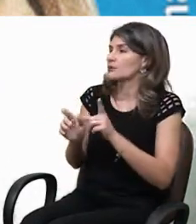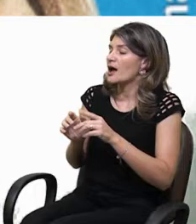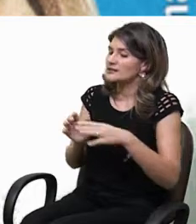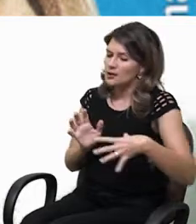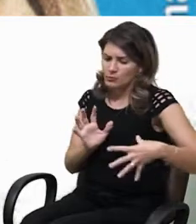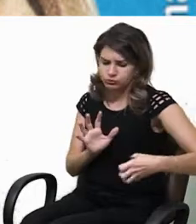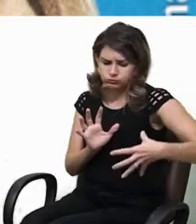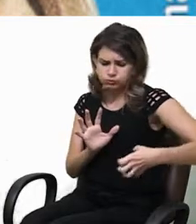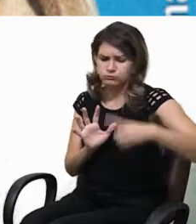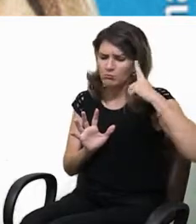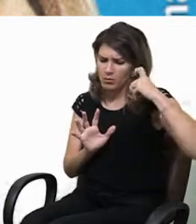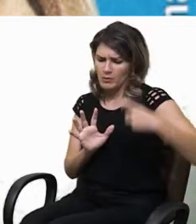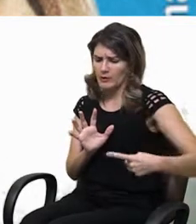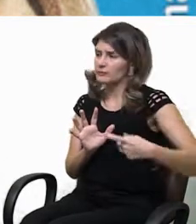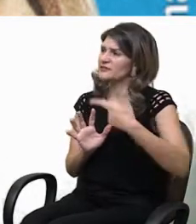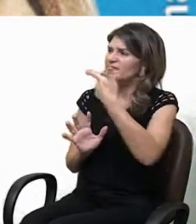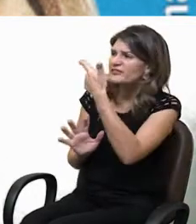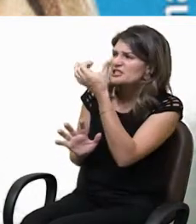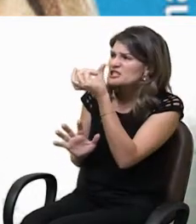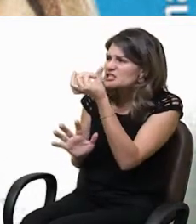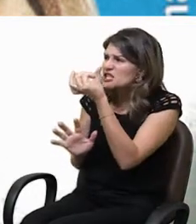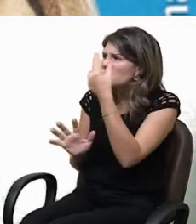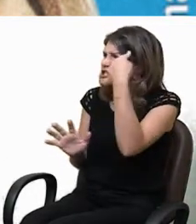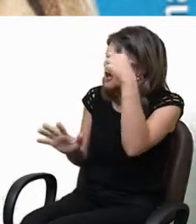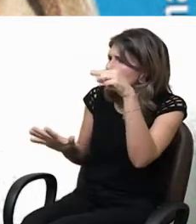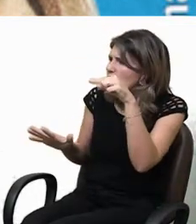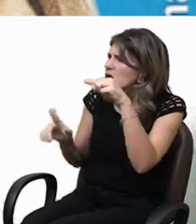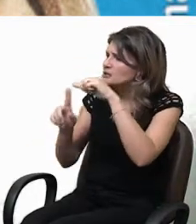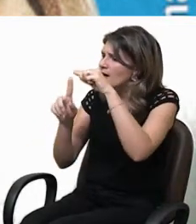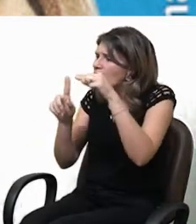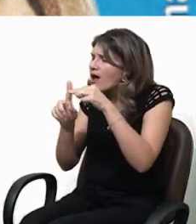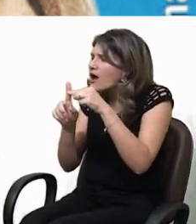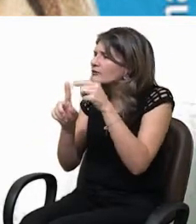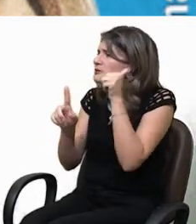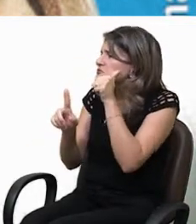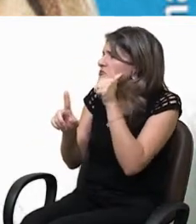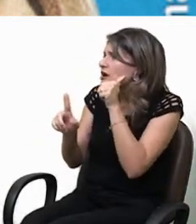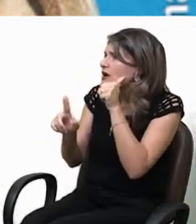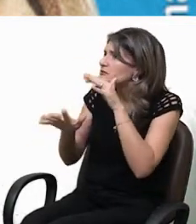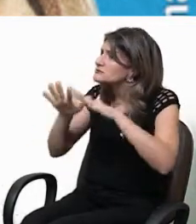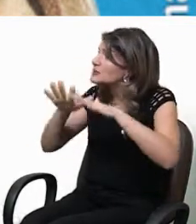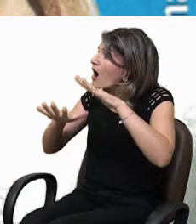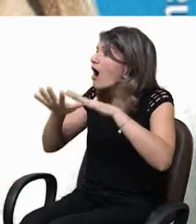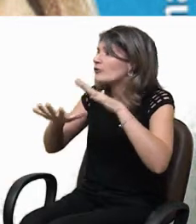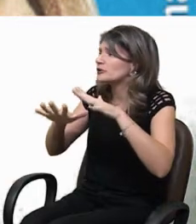seja realizado ali por volta das 26 semanas de gestação,